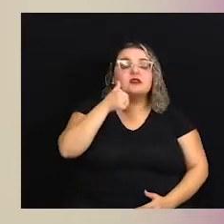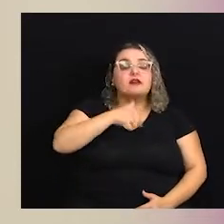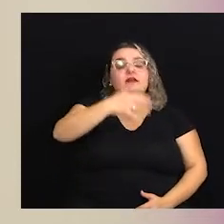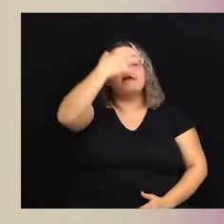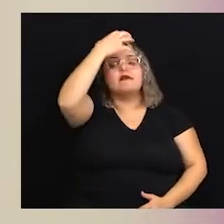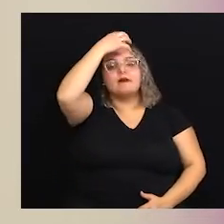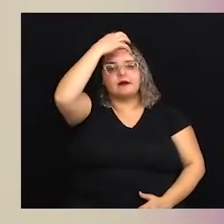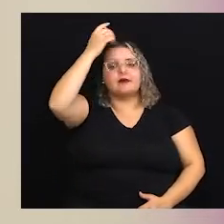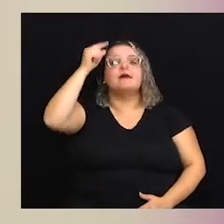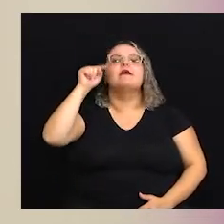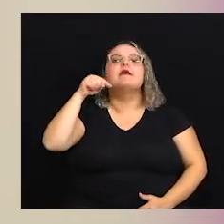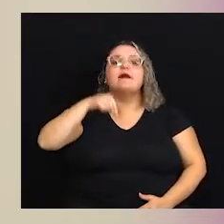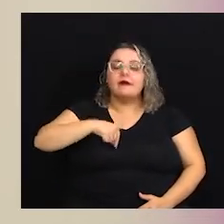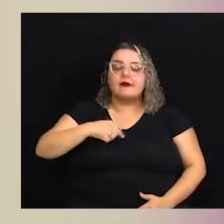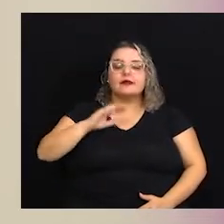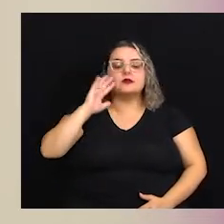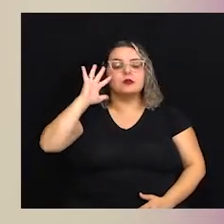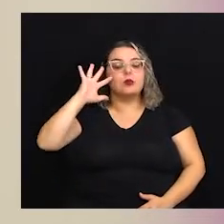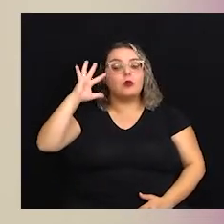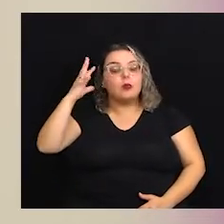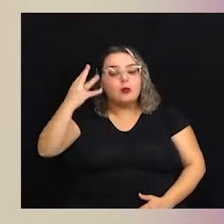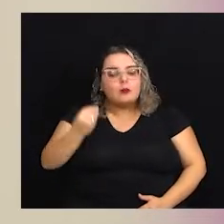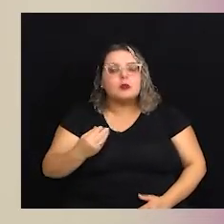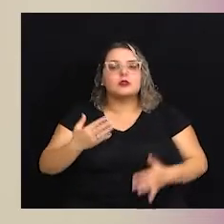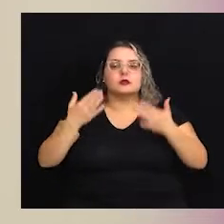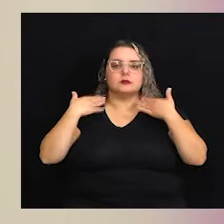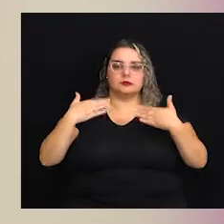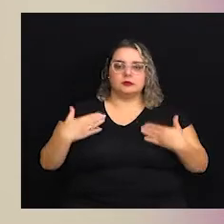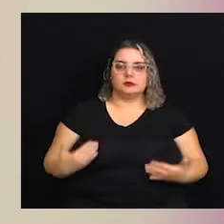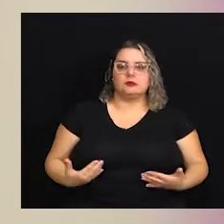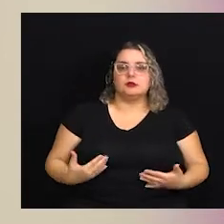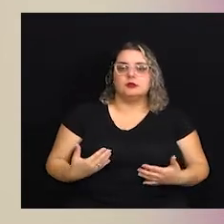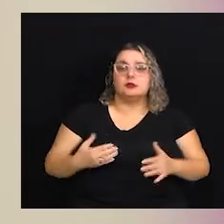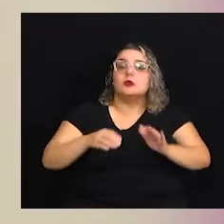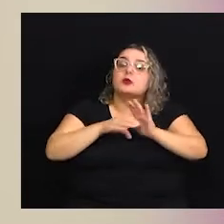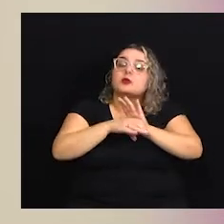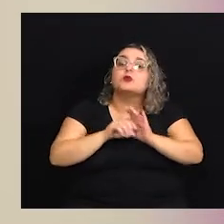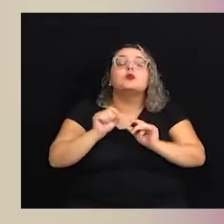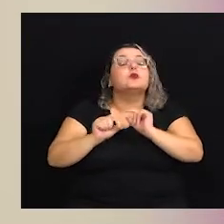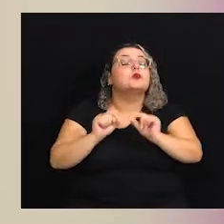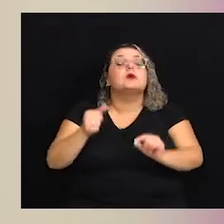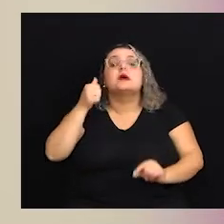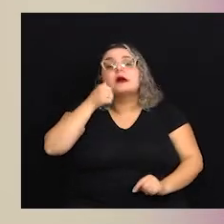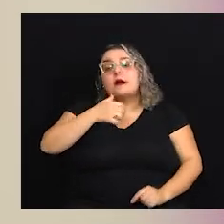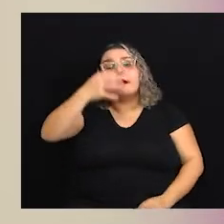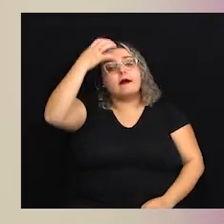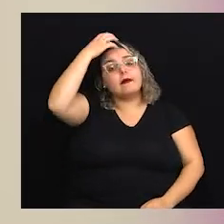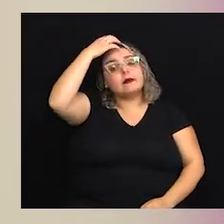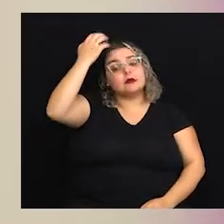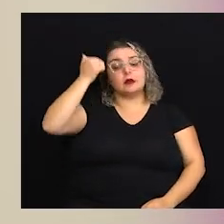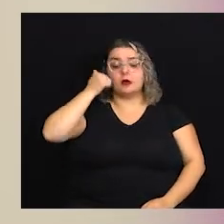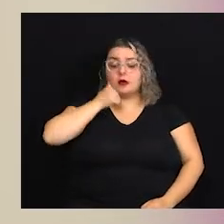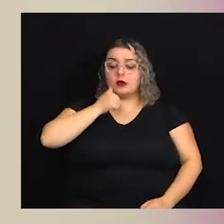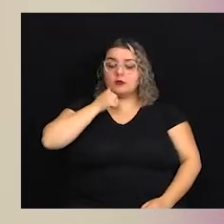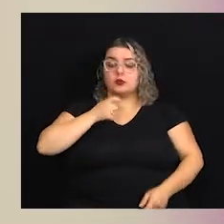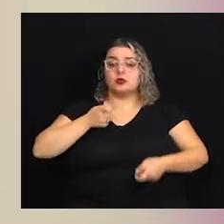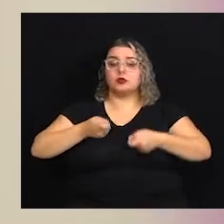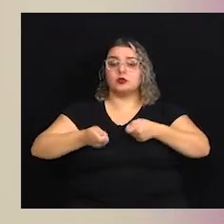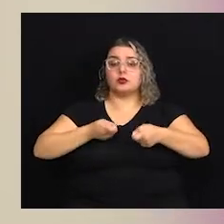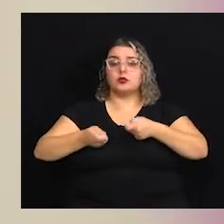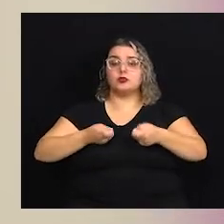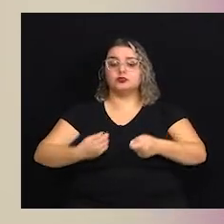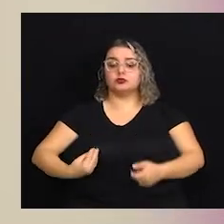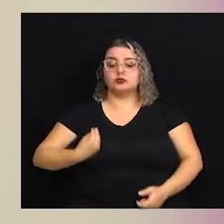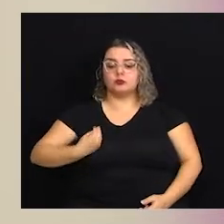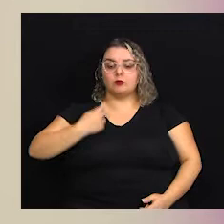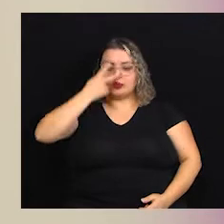Ou seja, ela que tem que compreender o corpo dela. É o conceito que eu levo, Vivi, de rainha. O que é a rainha? É aquela mulher que ela tem o controle da